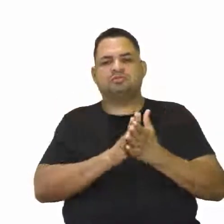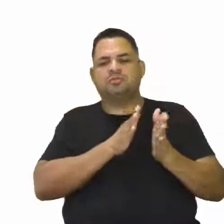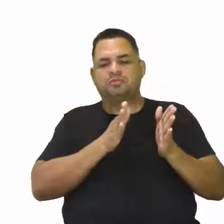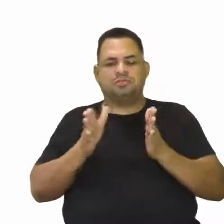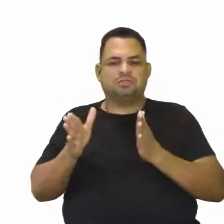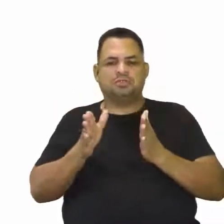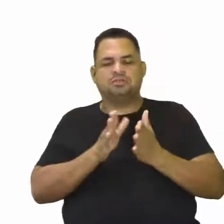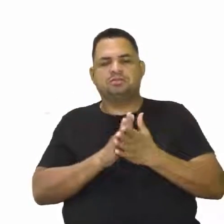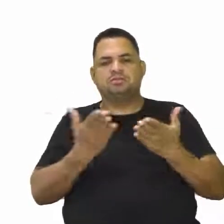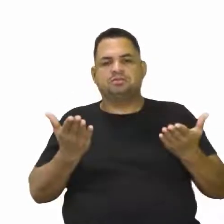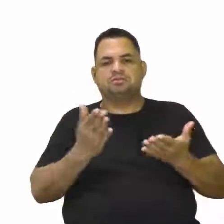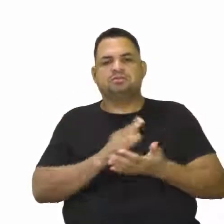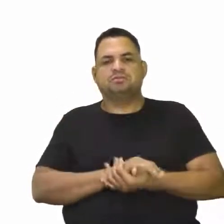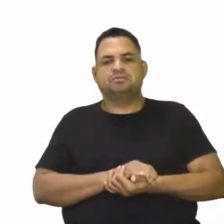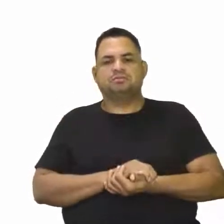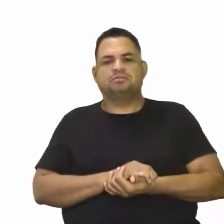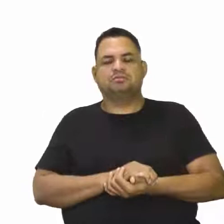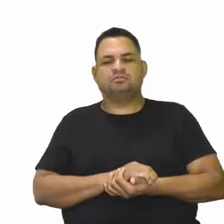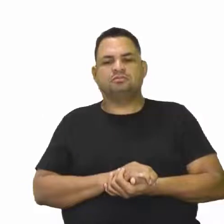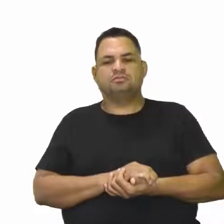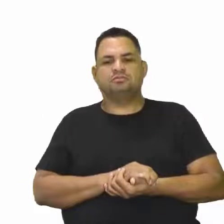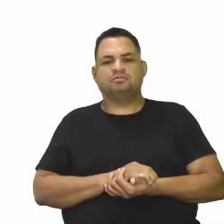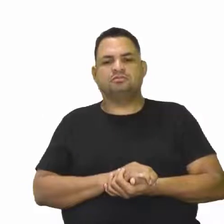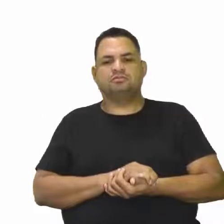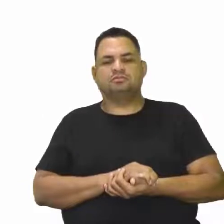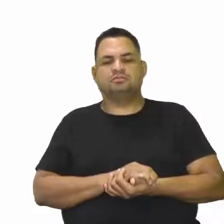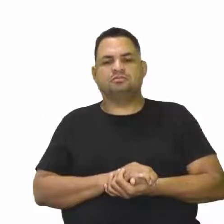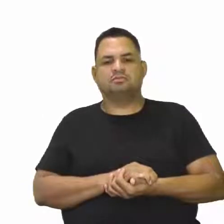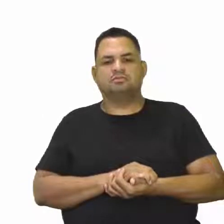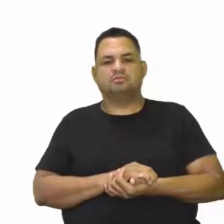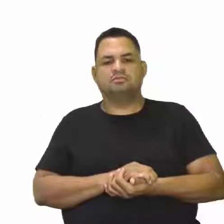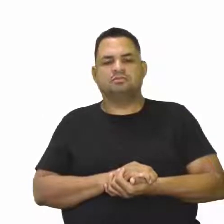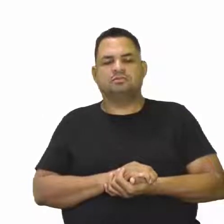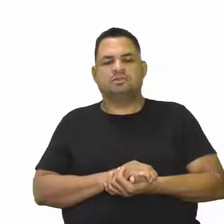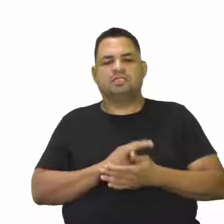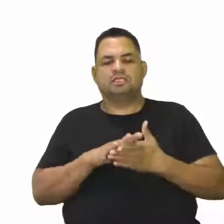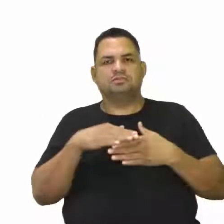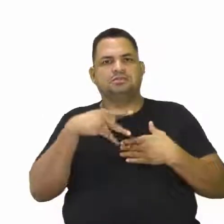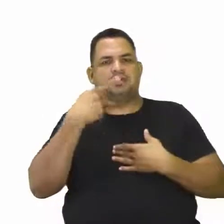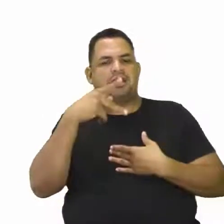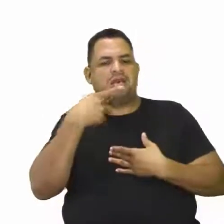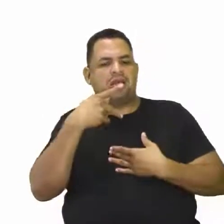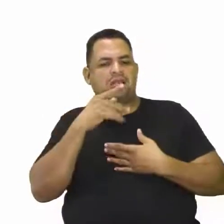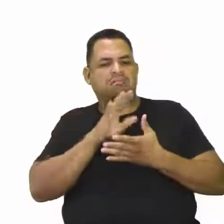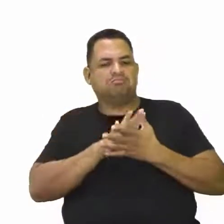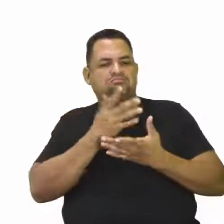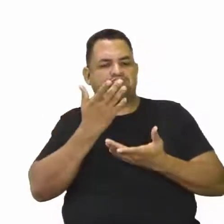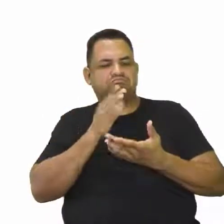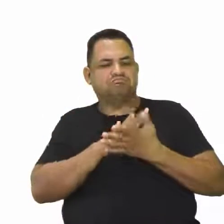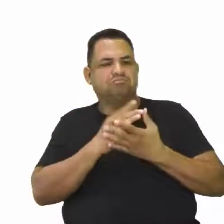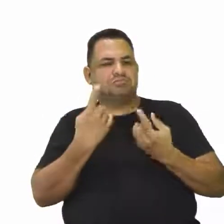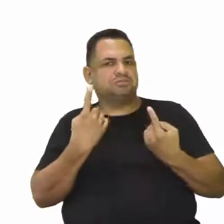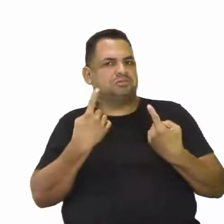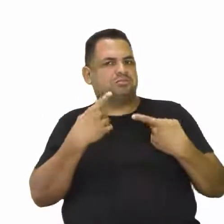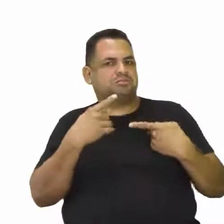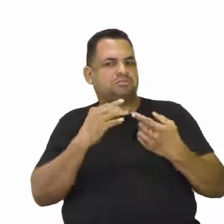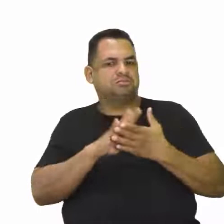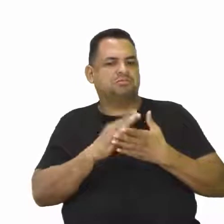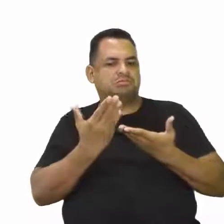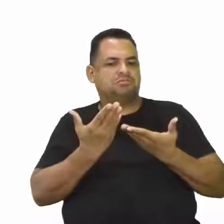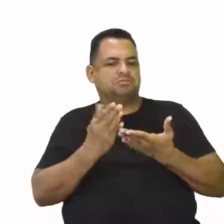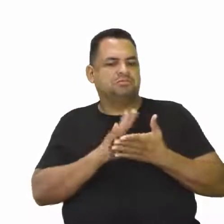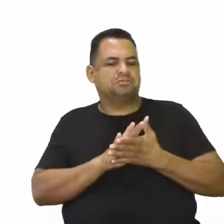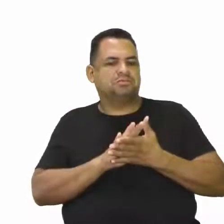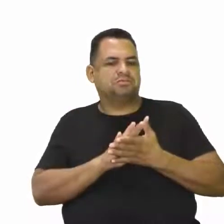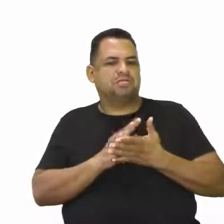época, né, que ele diz o seguinte, que eles acusam, mas não lhe dão a contrapartida, não lhe dão